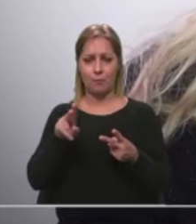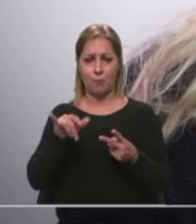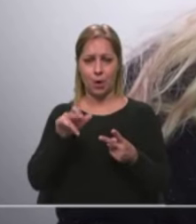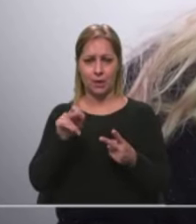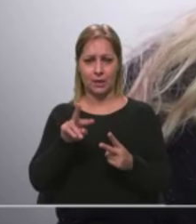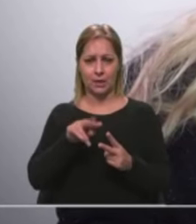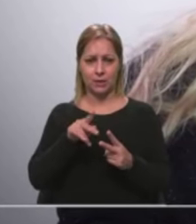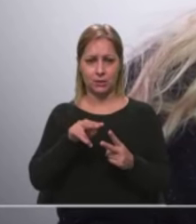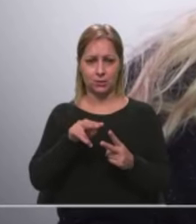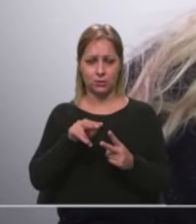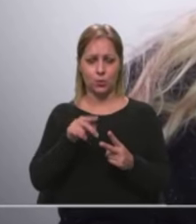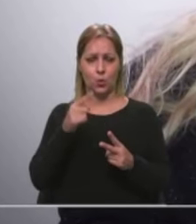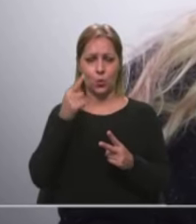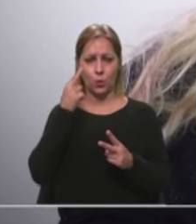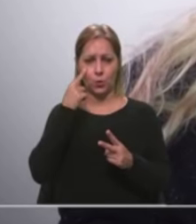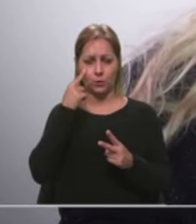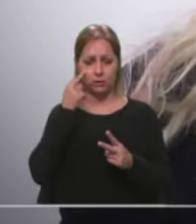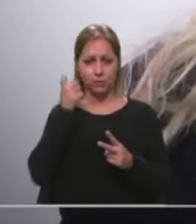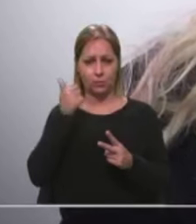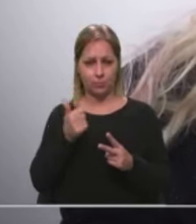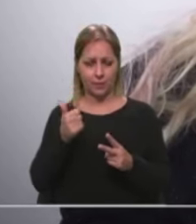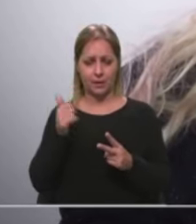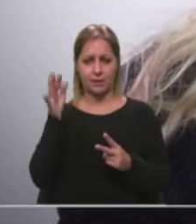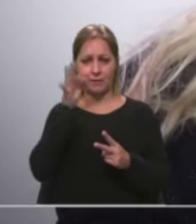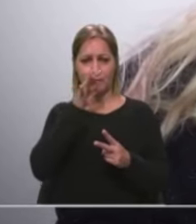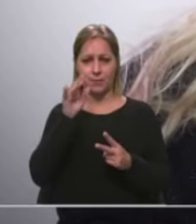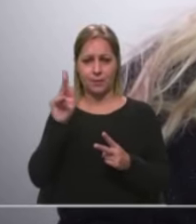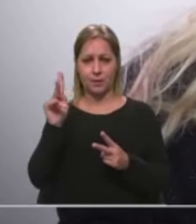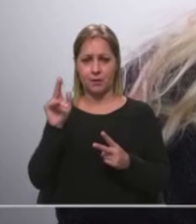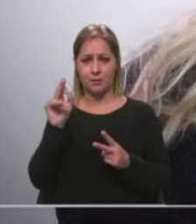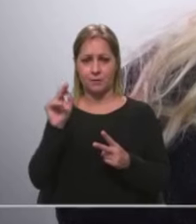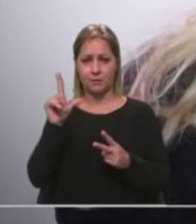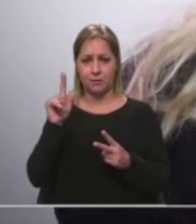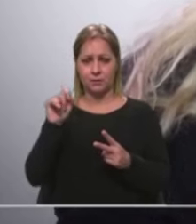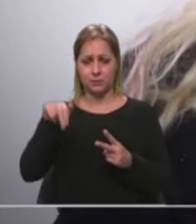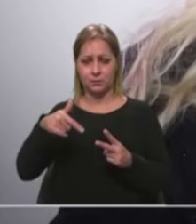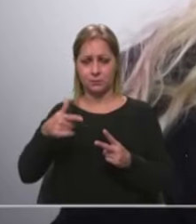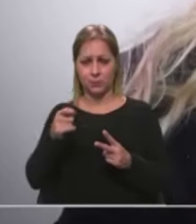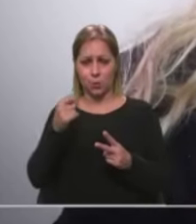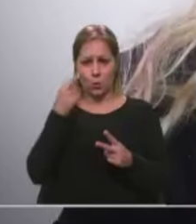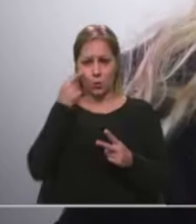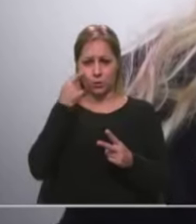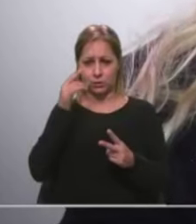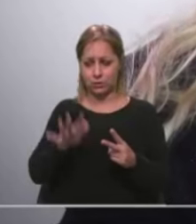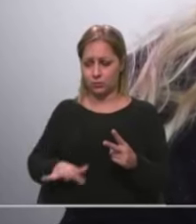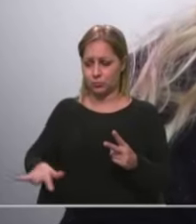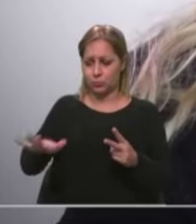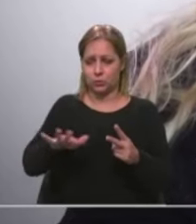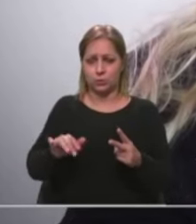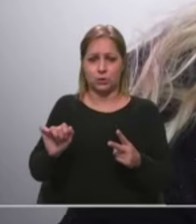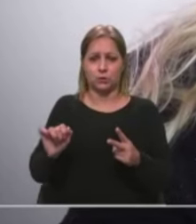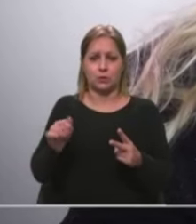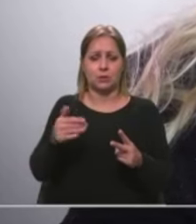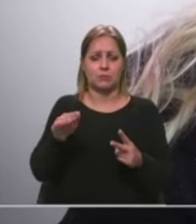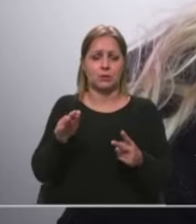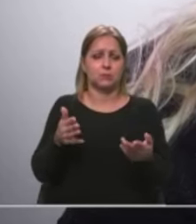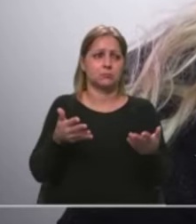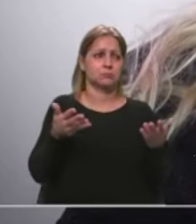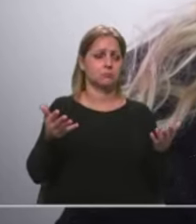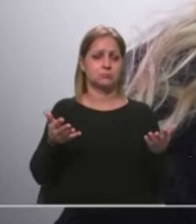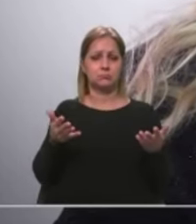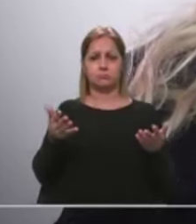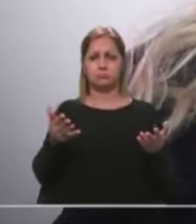H conheciam bem a família Valente sim conhecíamos da zona da terra mas não se